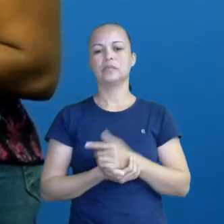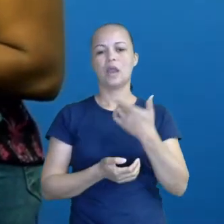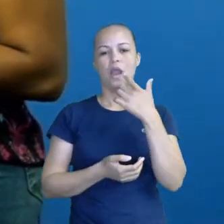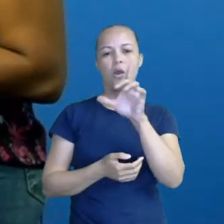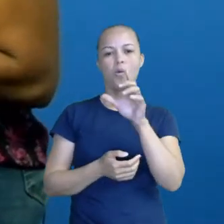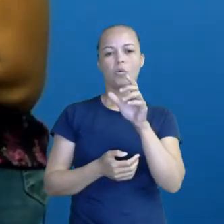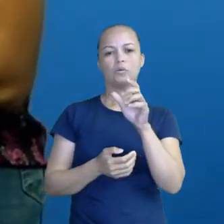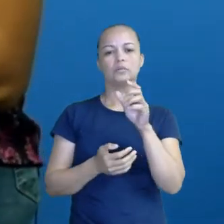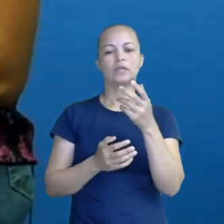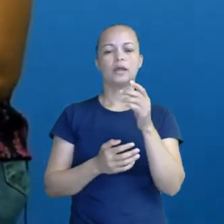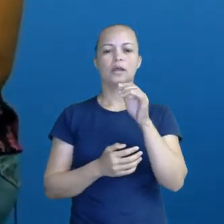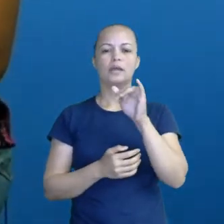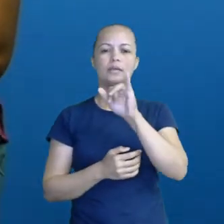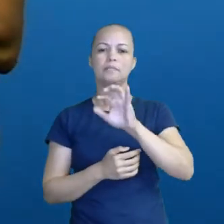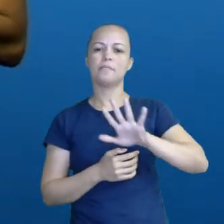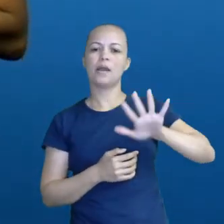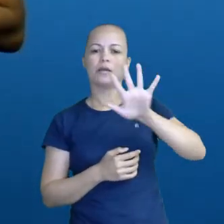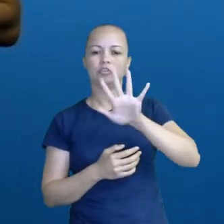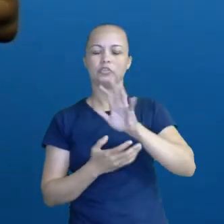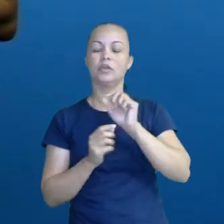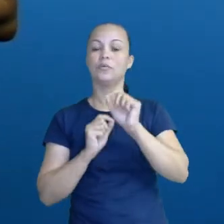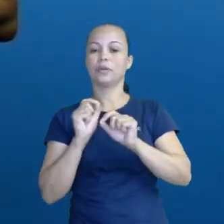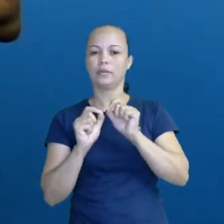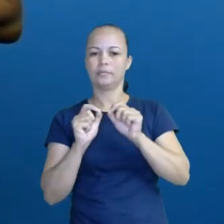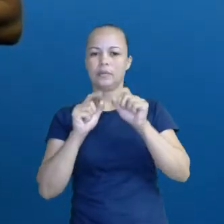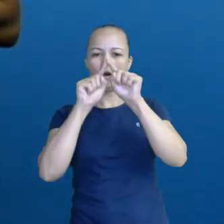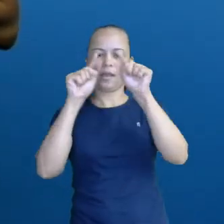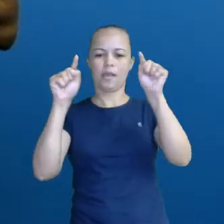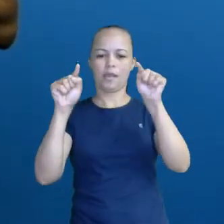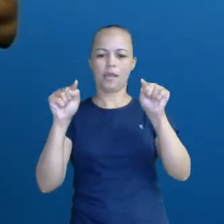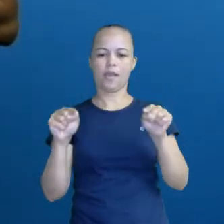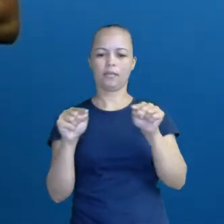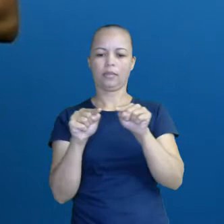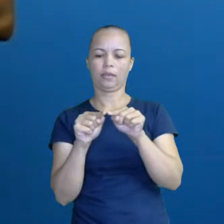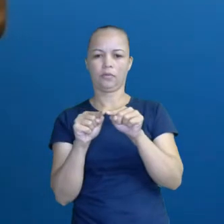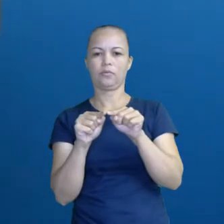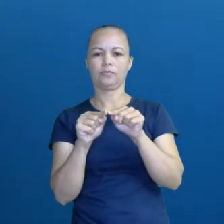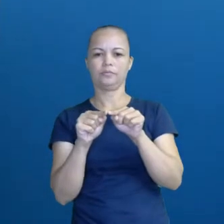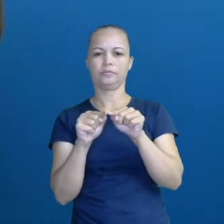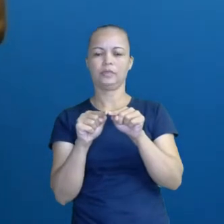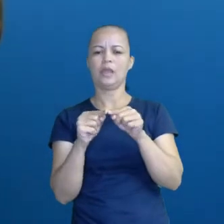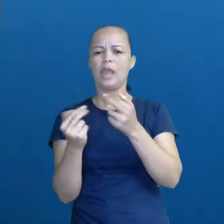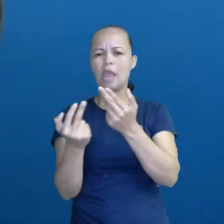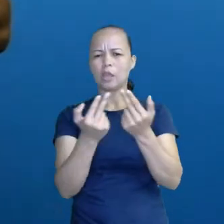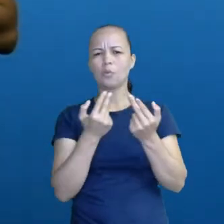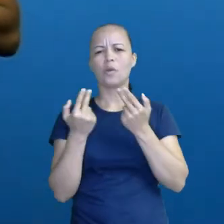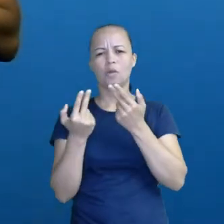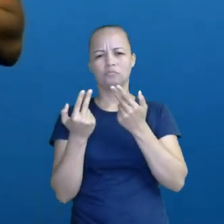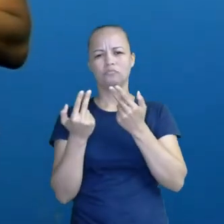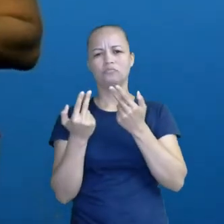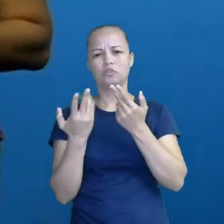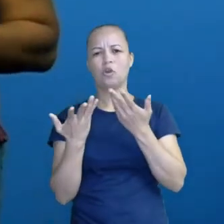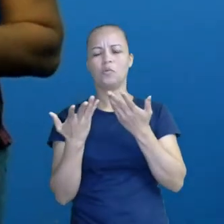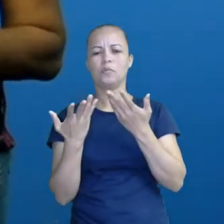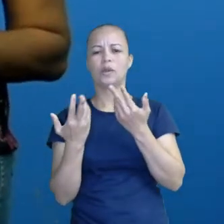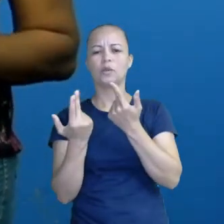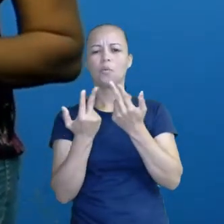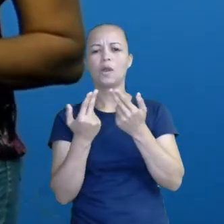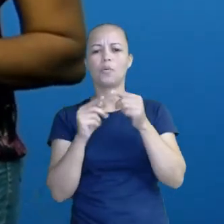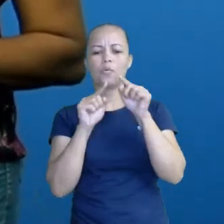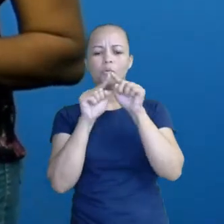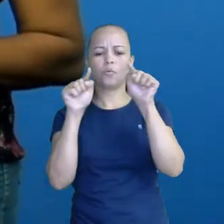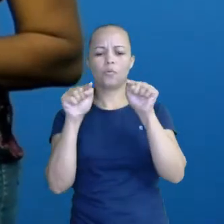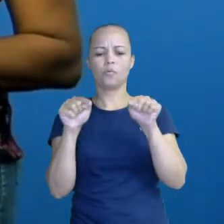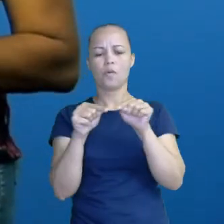e a outra é um retângulo o retângulo é a mesma fórmula do